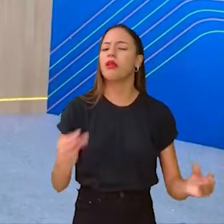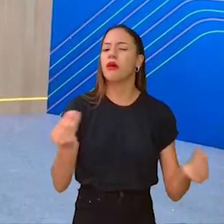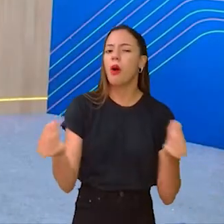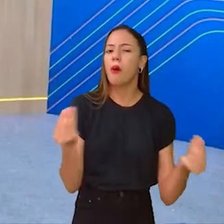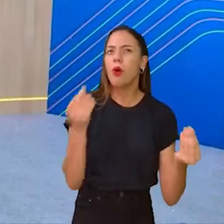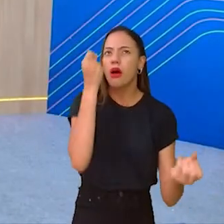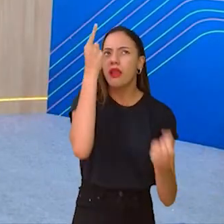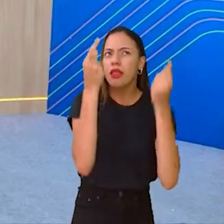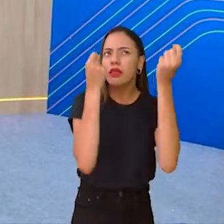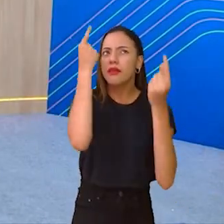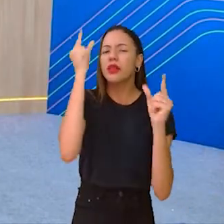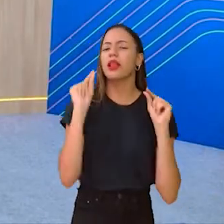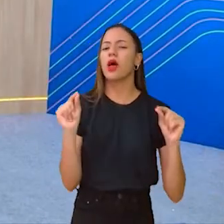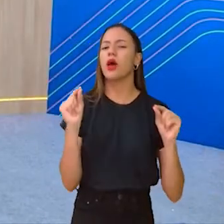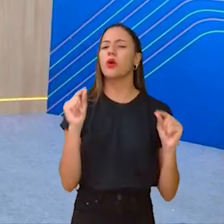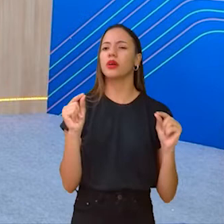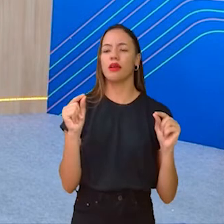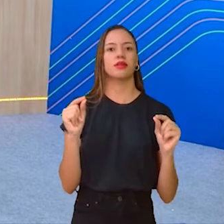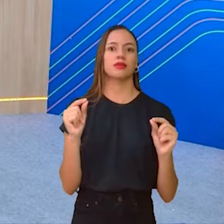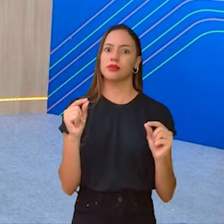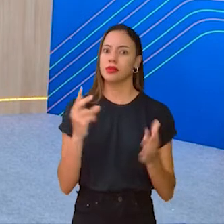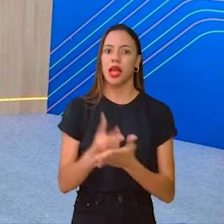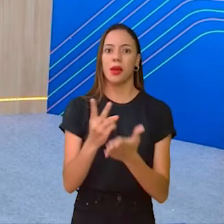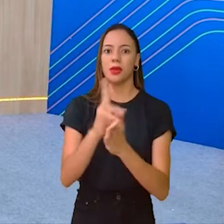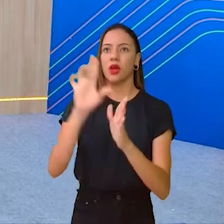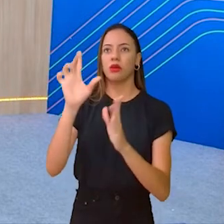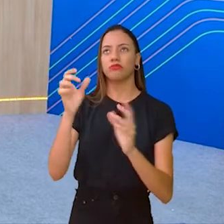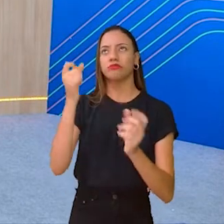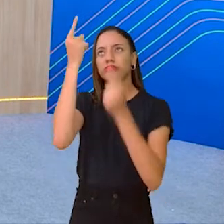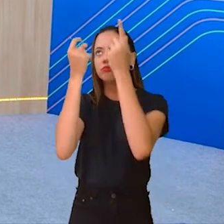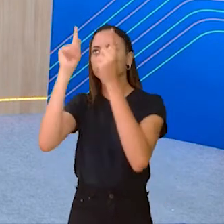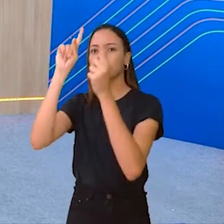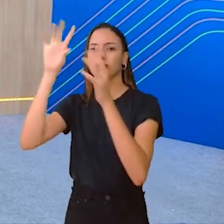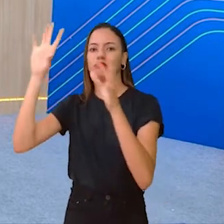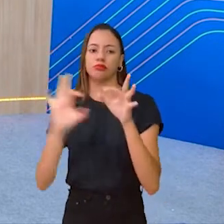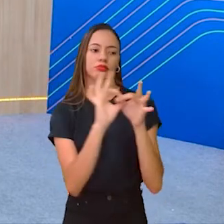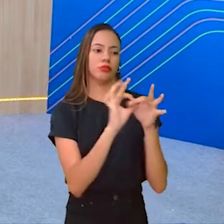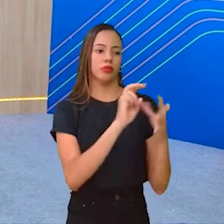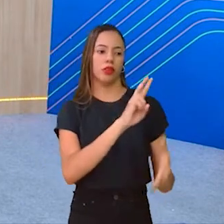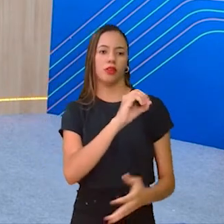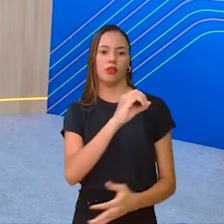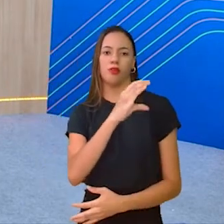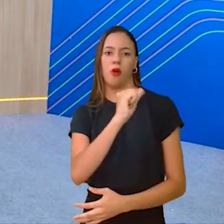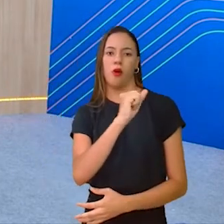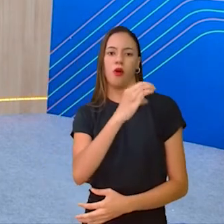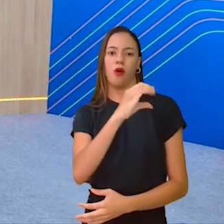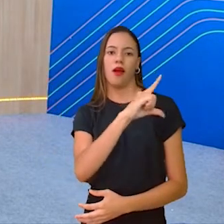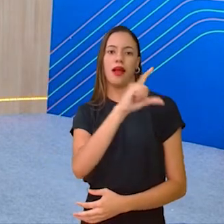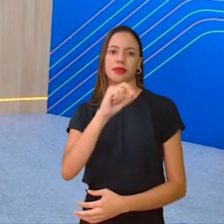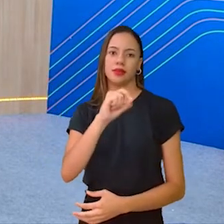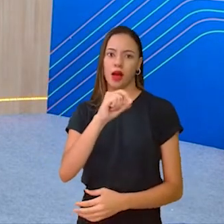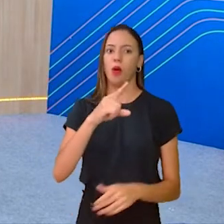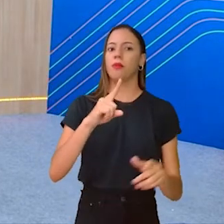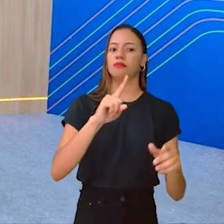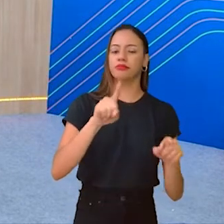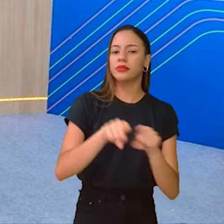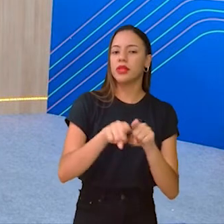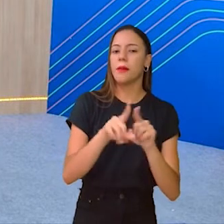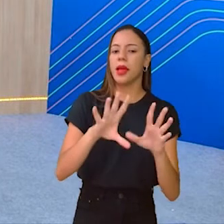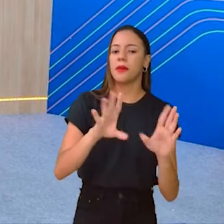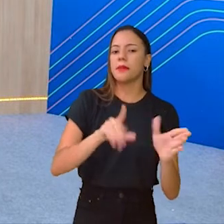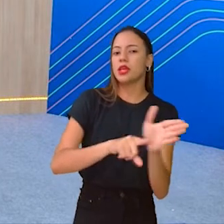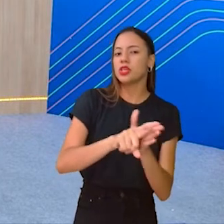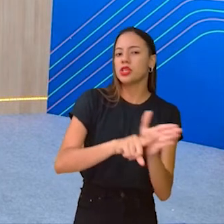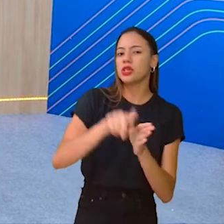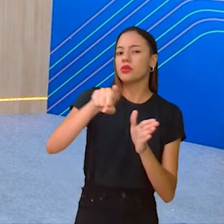Essa criatividade vai estar assim muito junto disso da vocação, da pesquisa, do que você tem que fazer, do que você quer para a sua